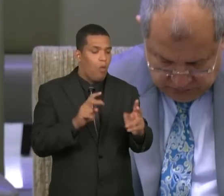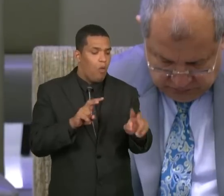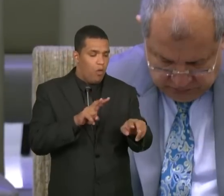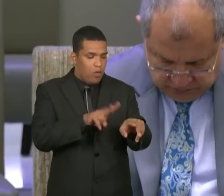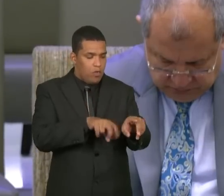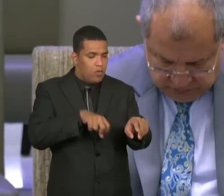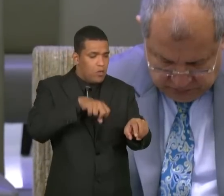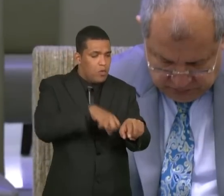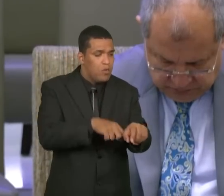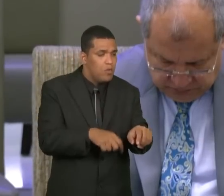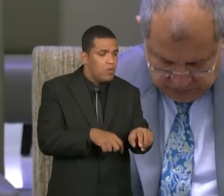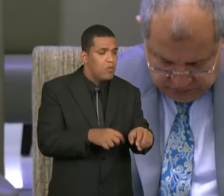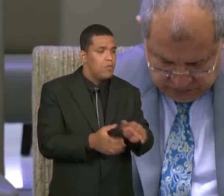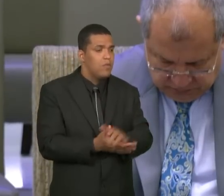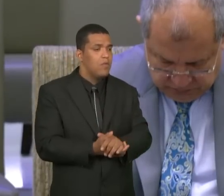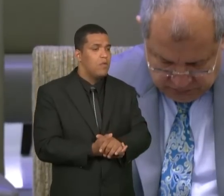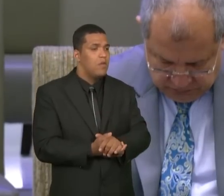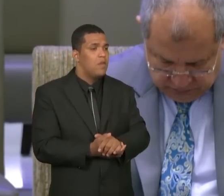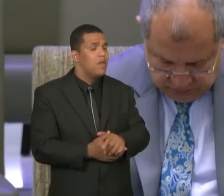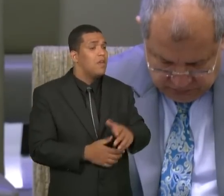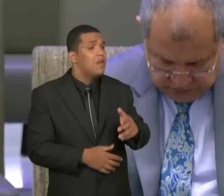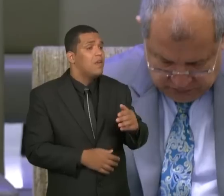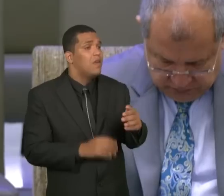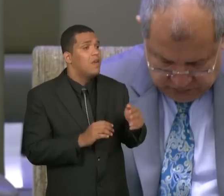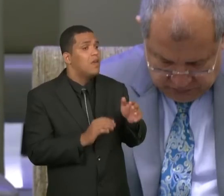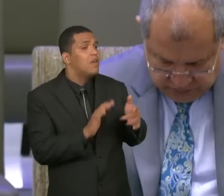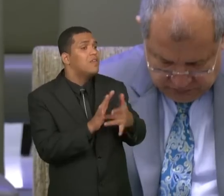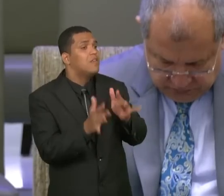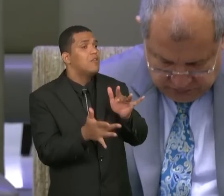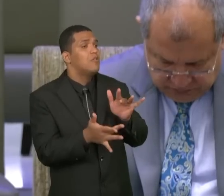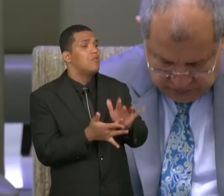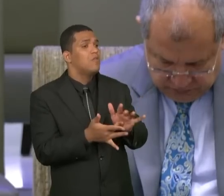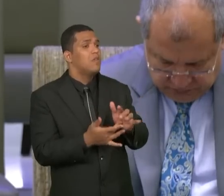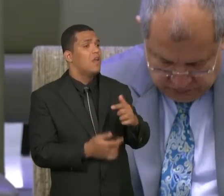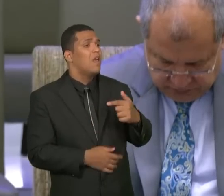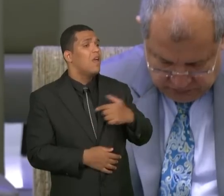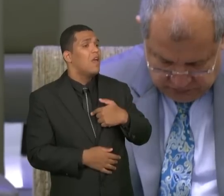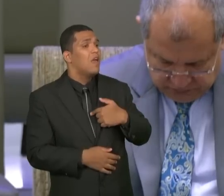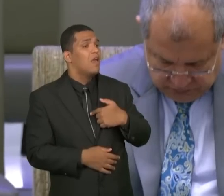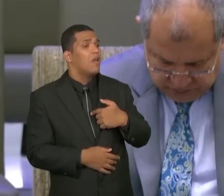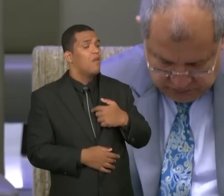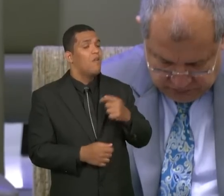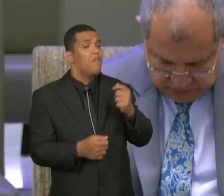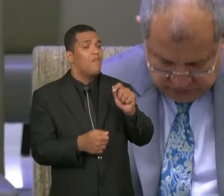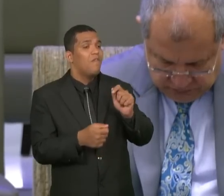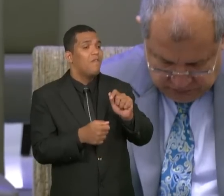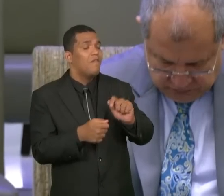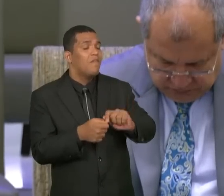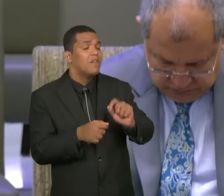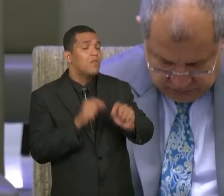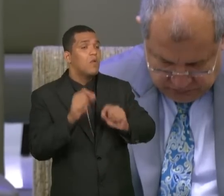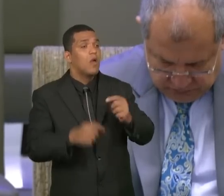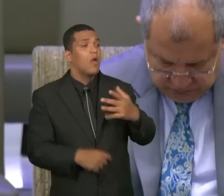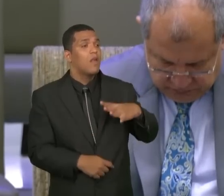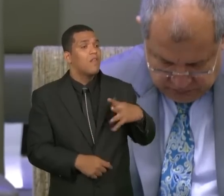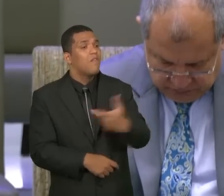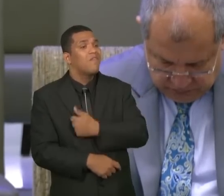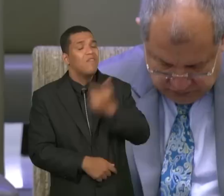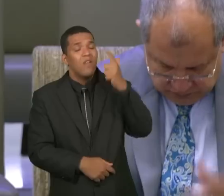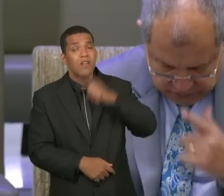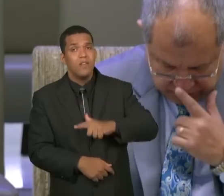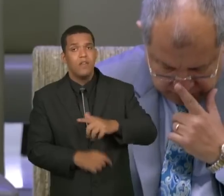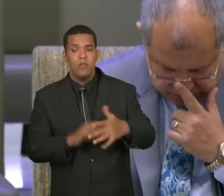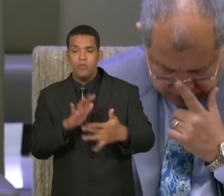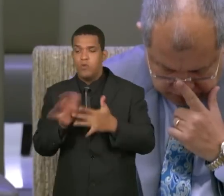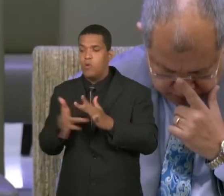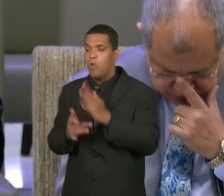e perguntou-lhe bom mestre que farei para herdar a vida eterna Jesus